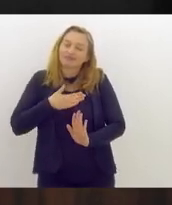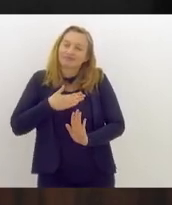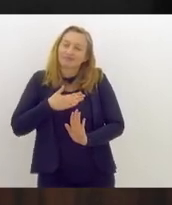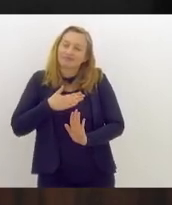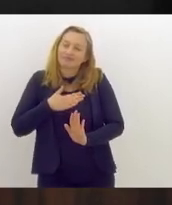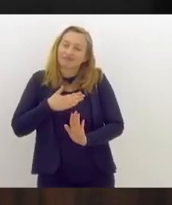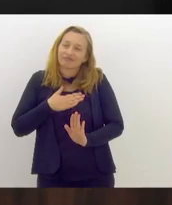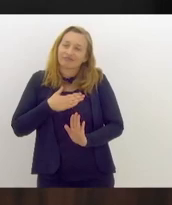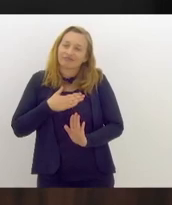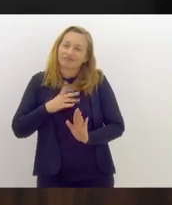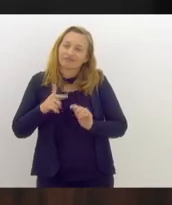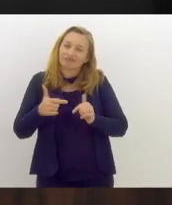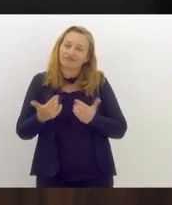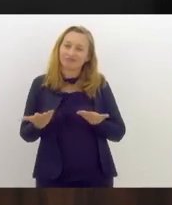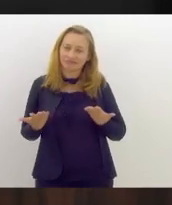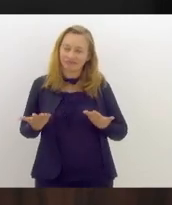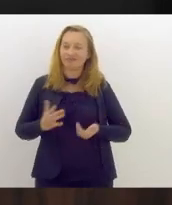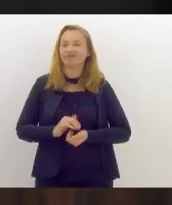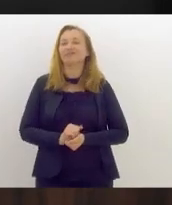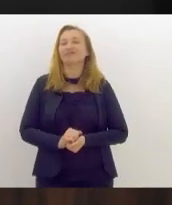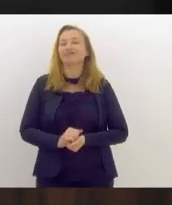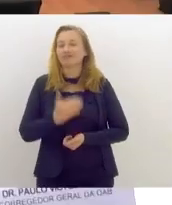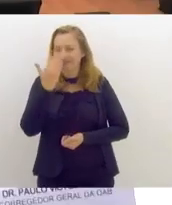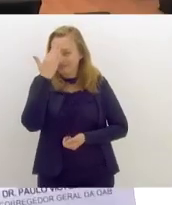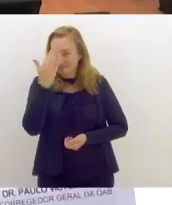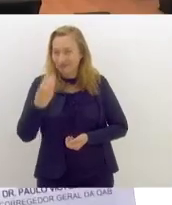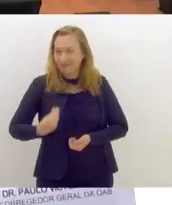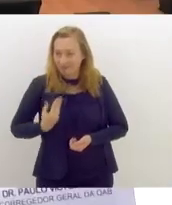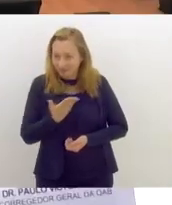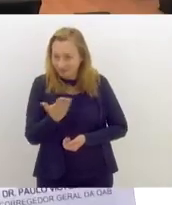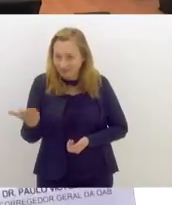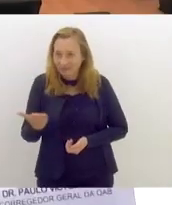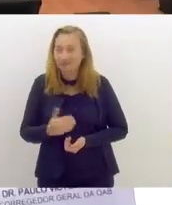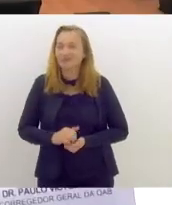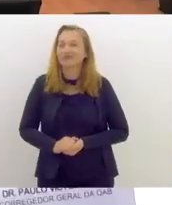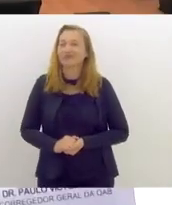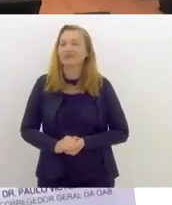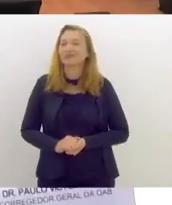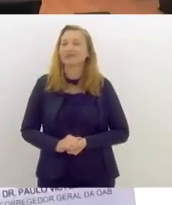numa ação Muito obrigado pela presença